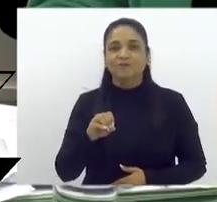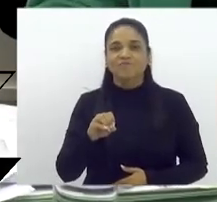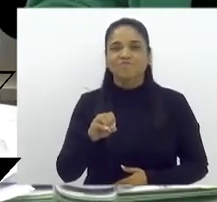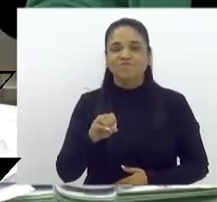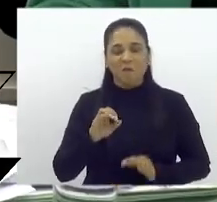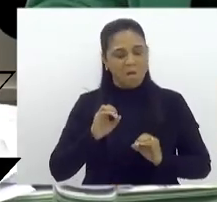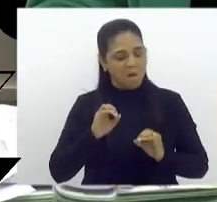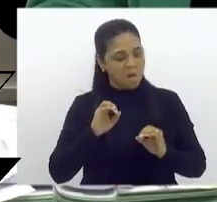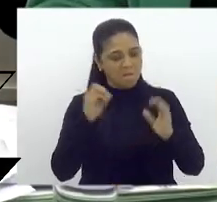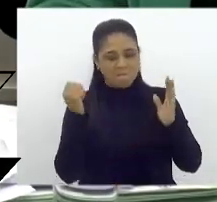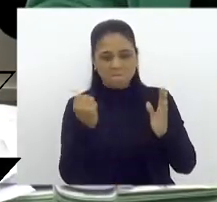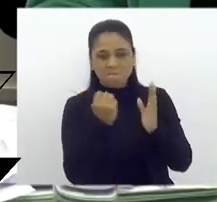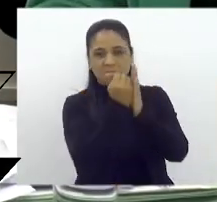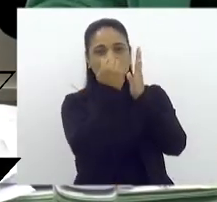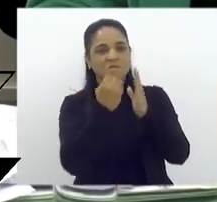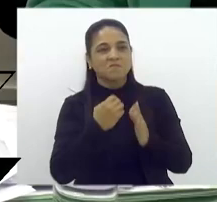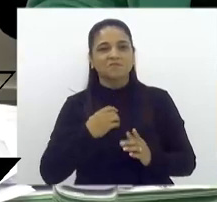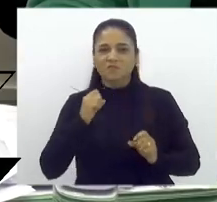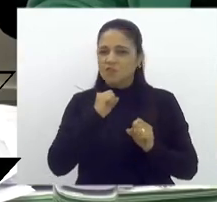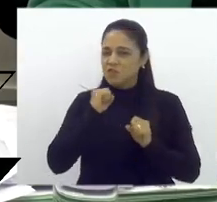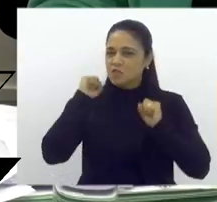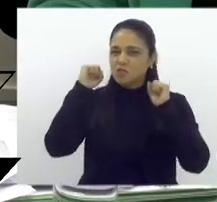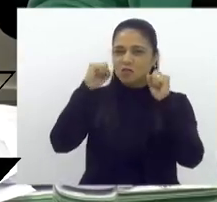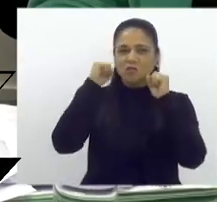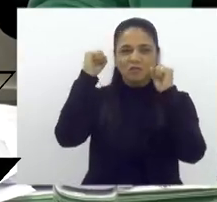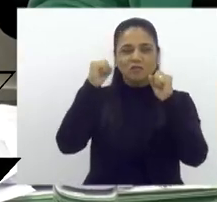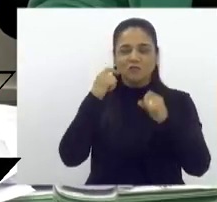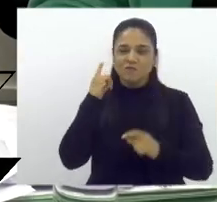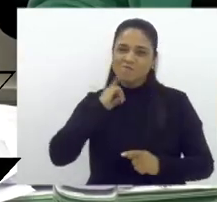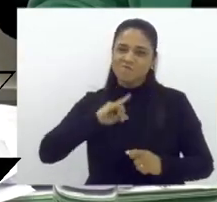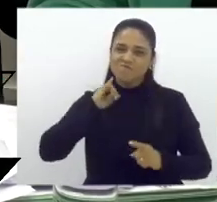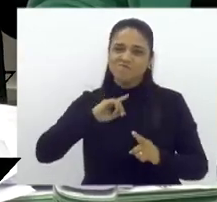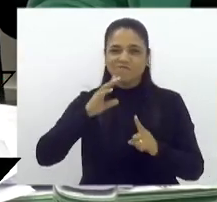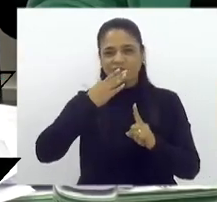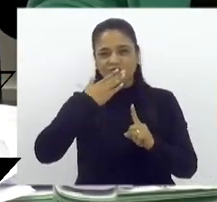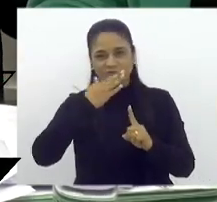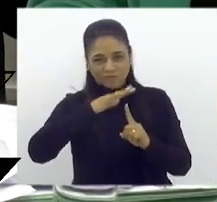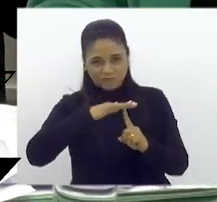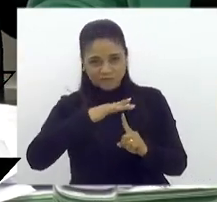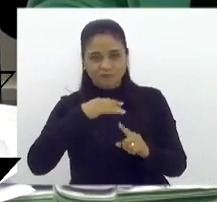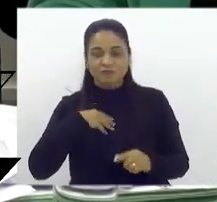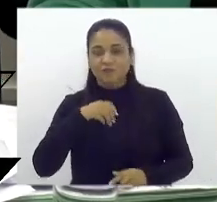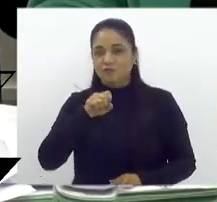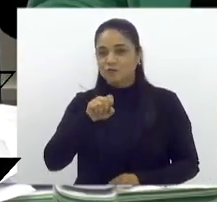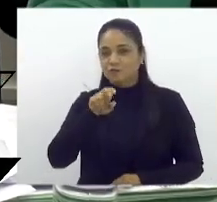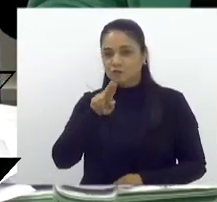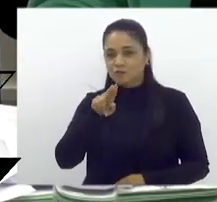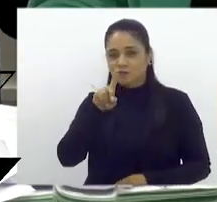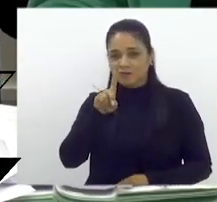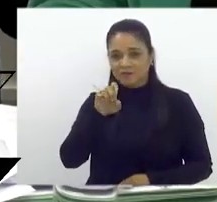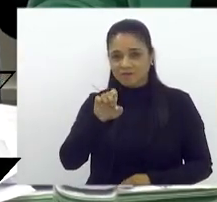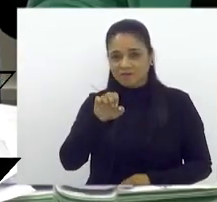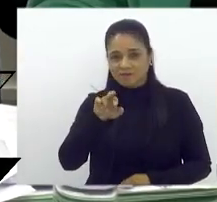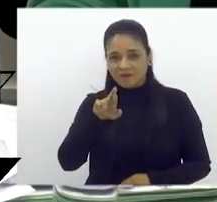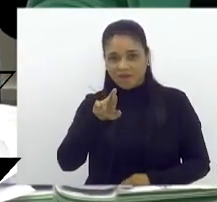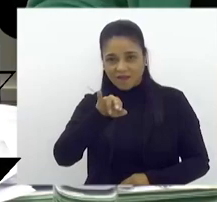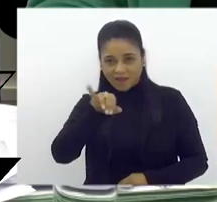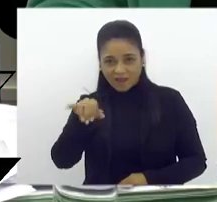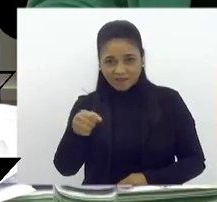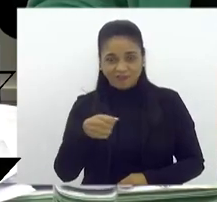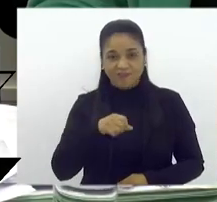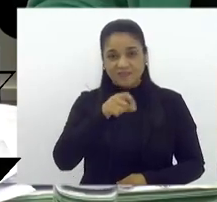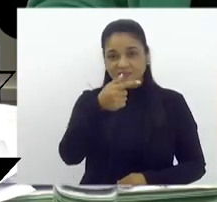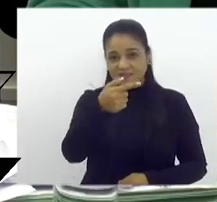ícone maior da torcida do Flamengo, nosso grande ídolo, também da Suderge, de 78 anos também, a Suderge